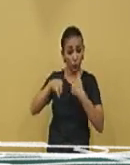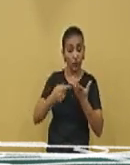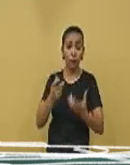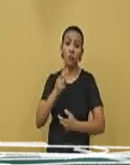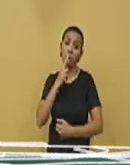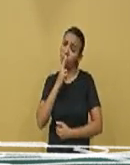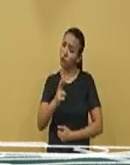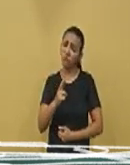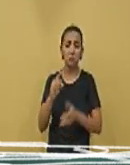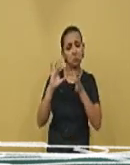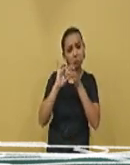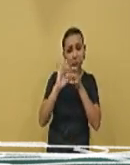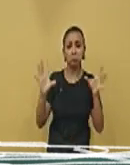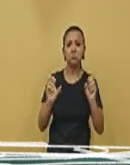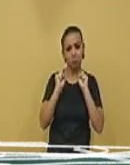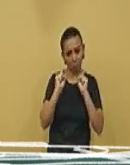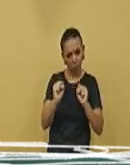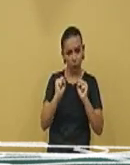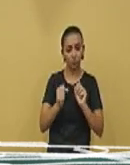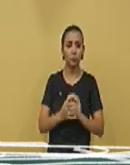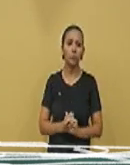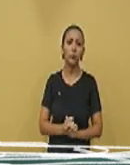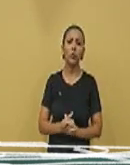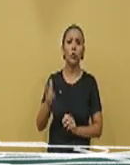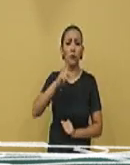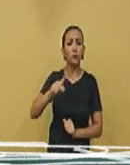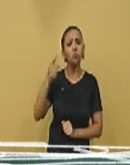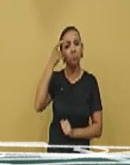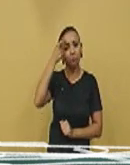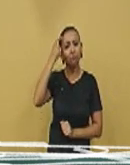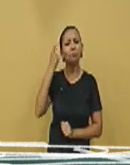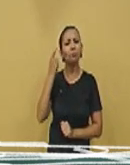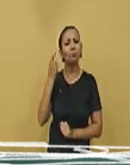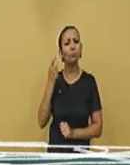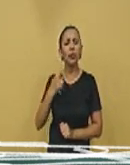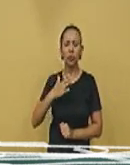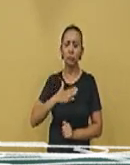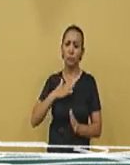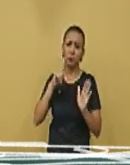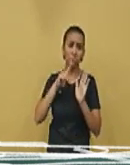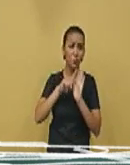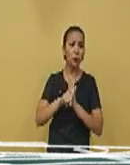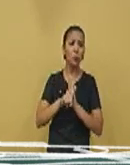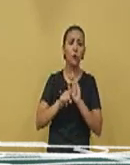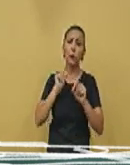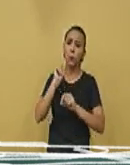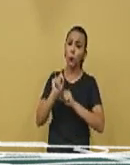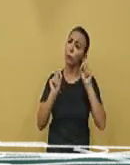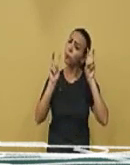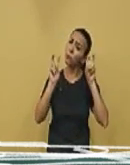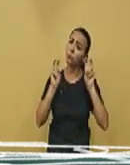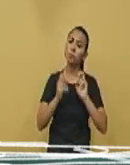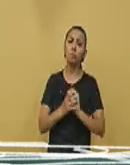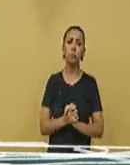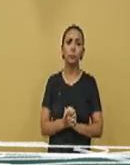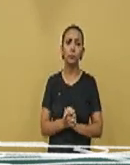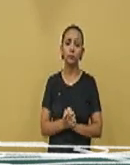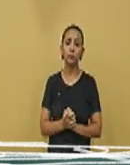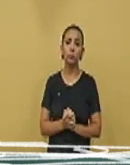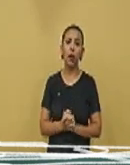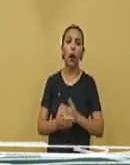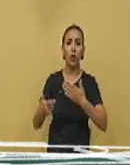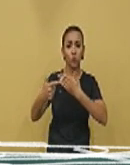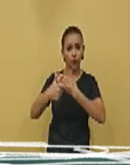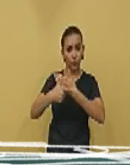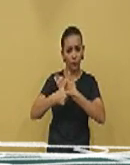quiser comentar, responder, também pode ser. Professora Liane, a minha pergunta é sobre as funções